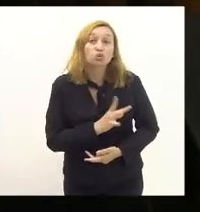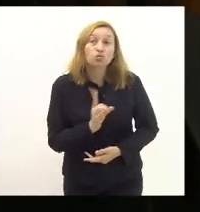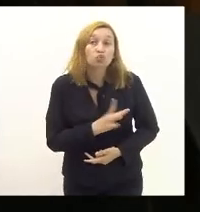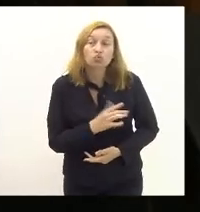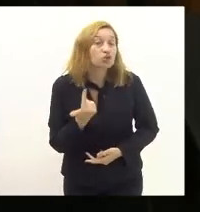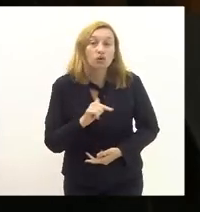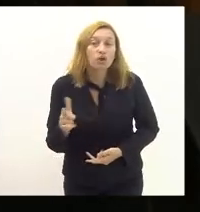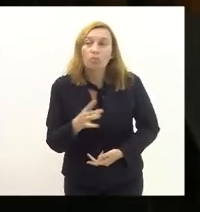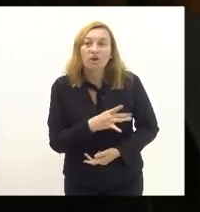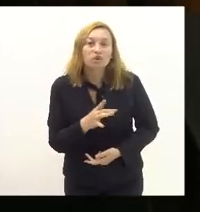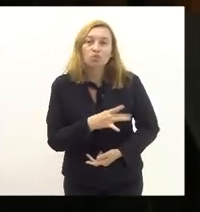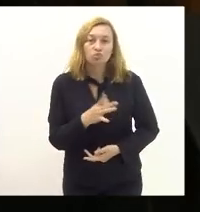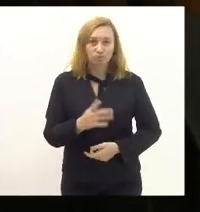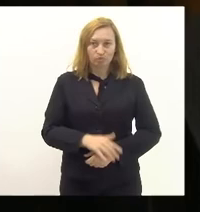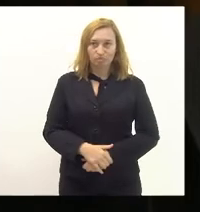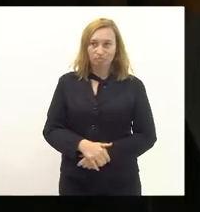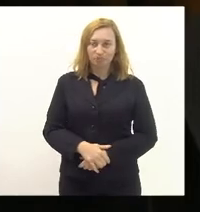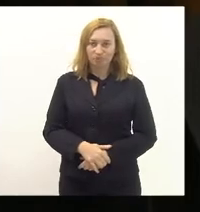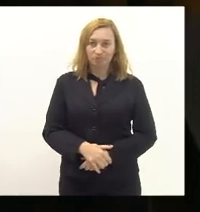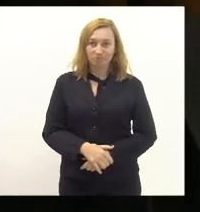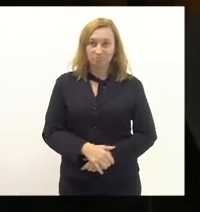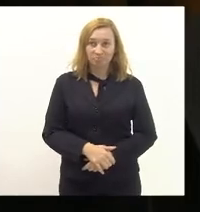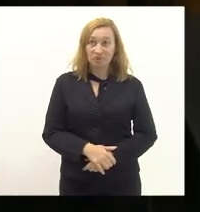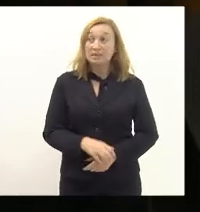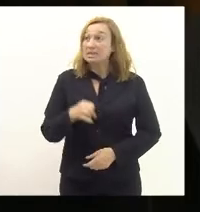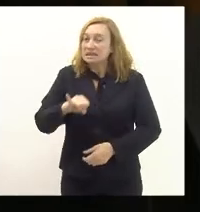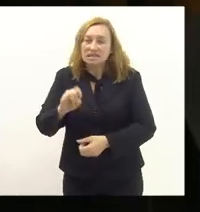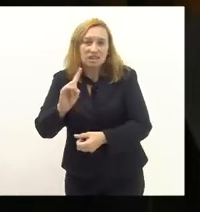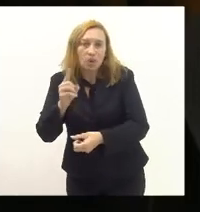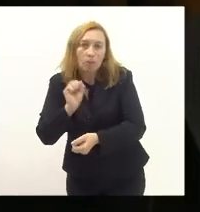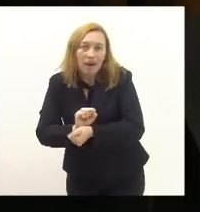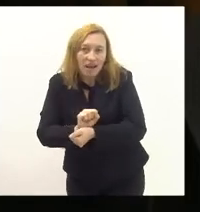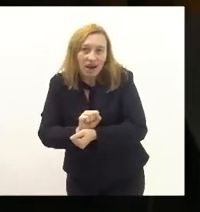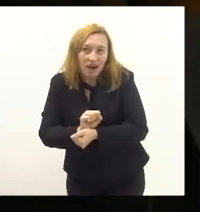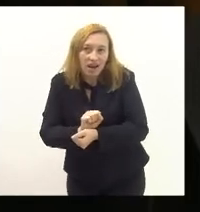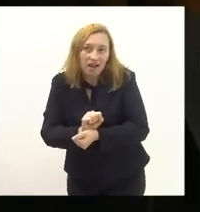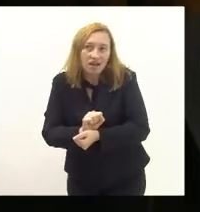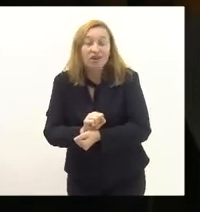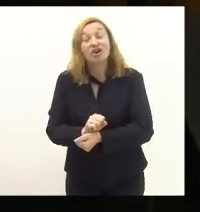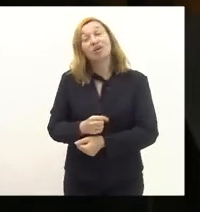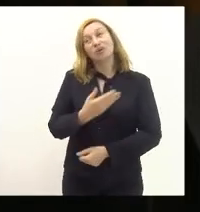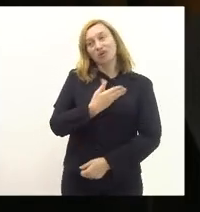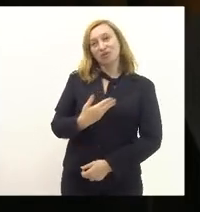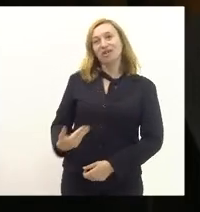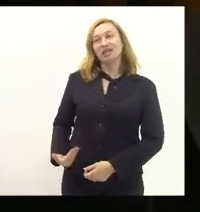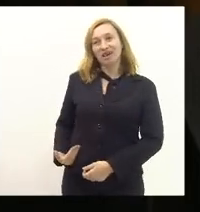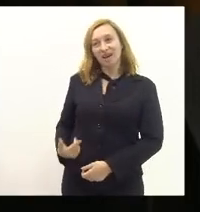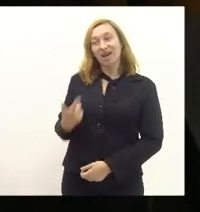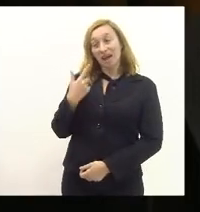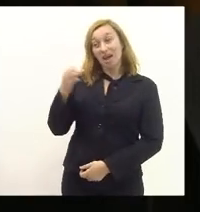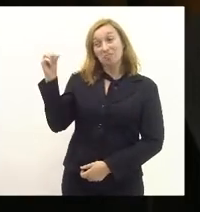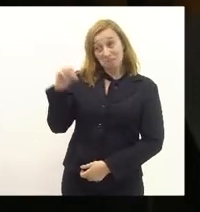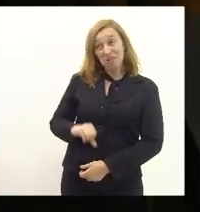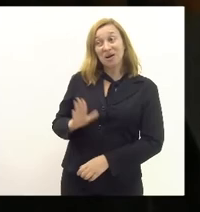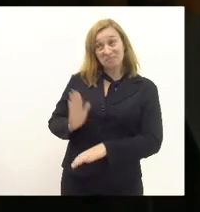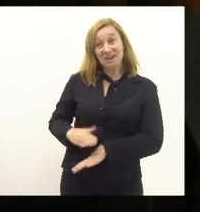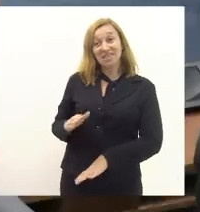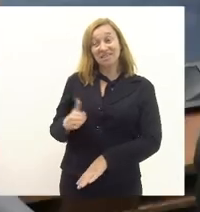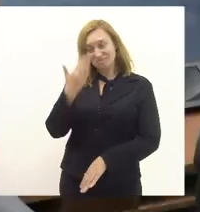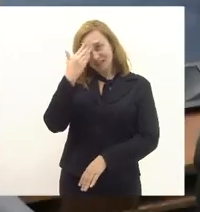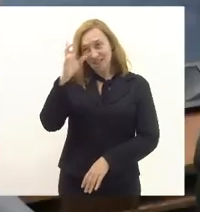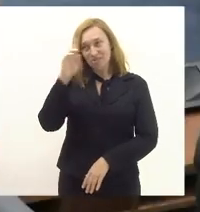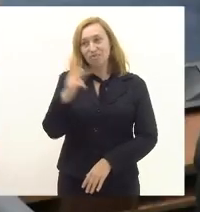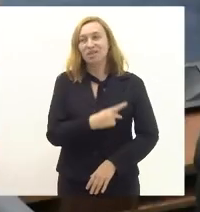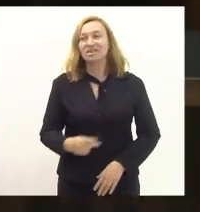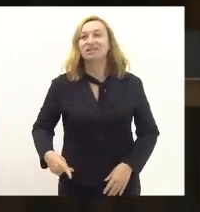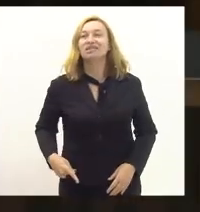não tenho medo. E se não parar, governador, a tendência é piorar. Obrigado, presidente. Obrigada,